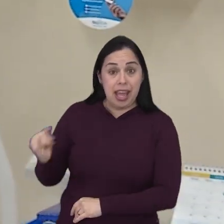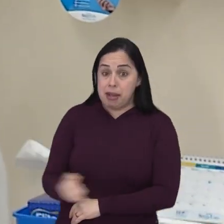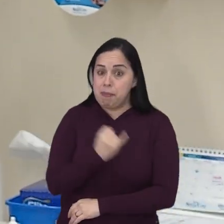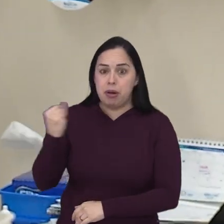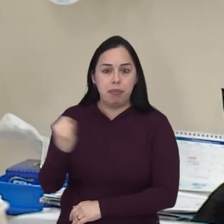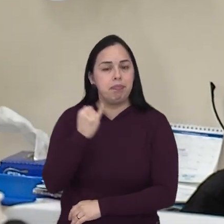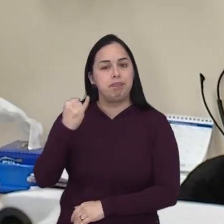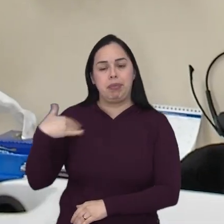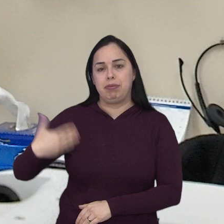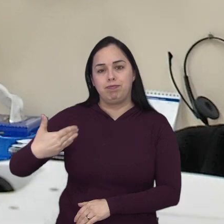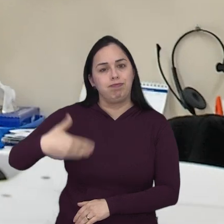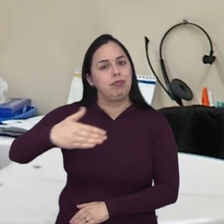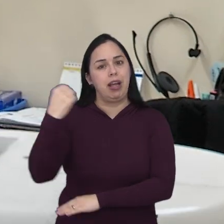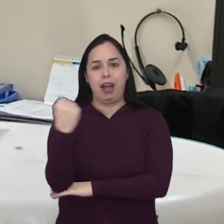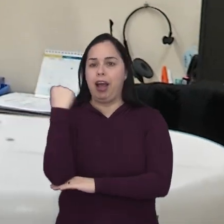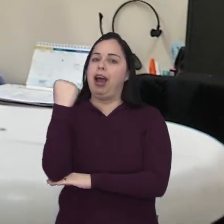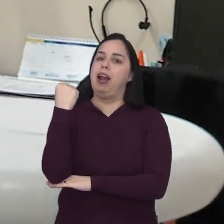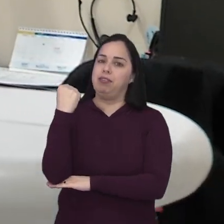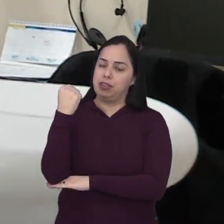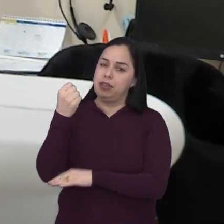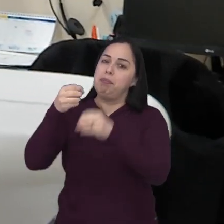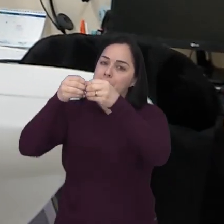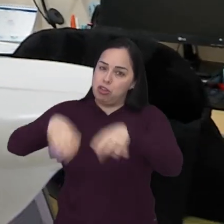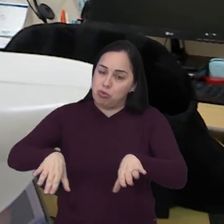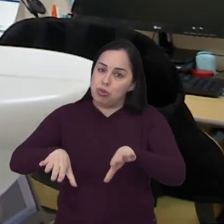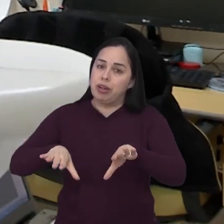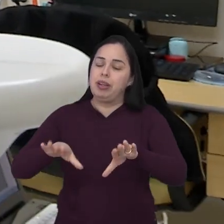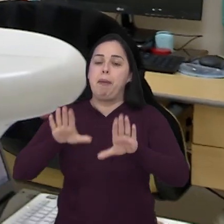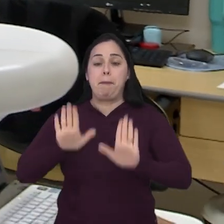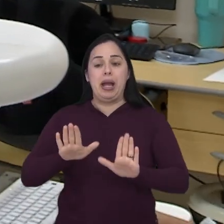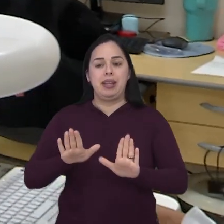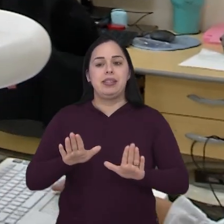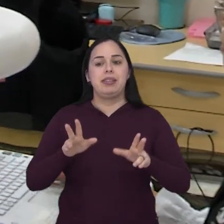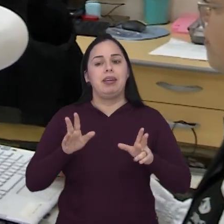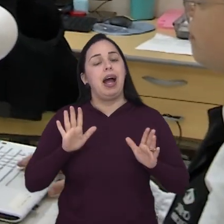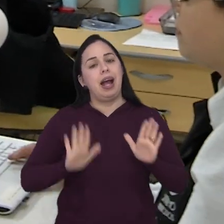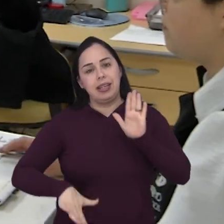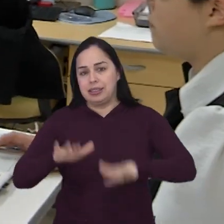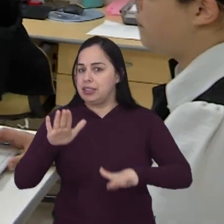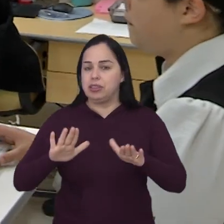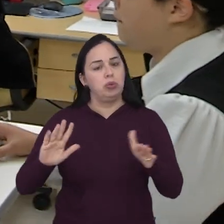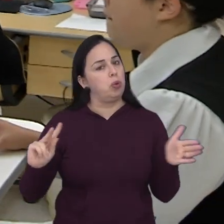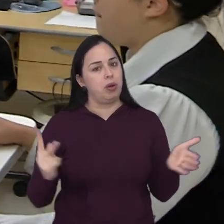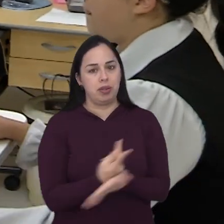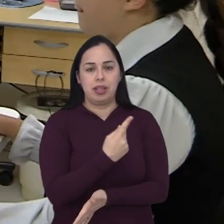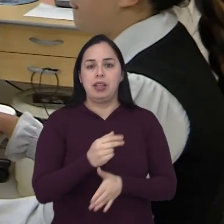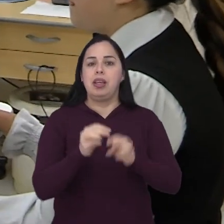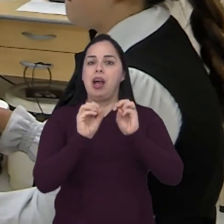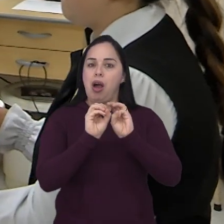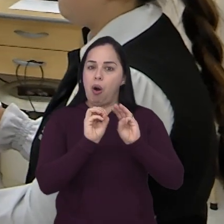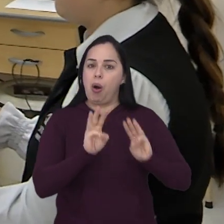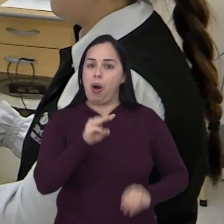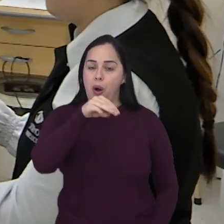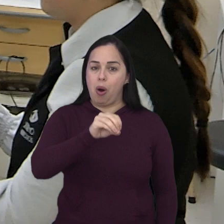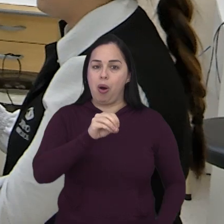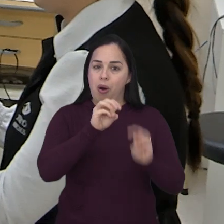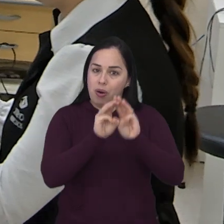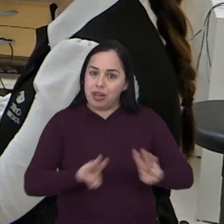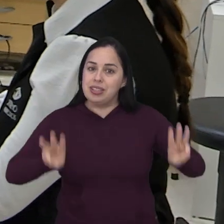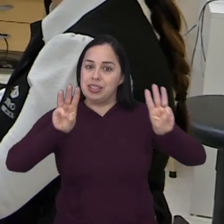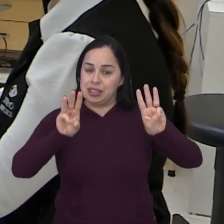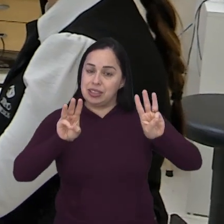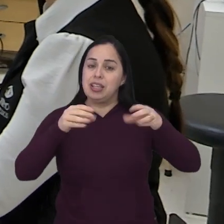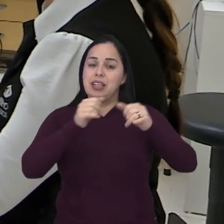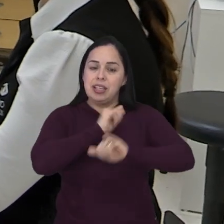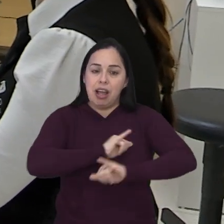foi fundamental para evitar impactos maiores à saúde dos olhos, mas nem sempre é assim. De acordo com a Organização Mundial da Saúde,